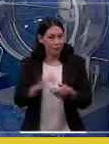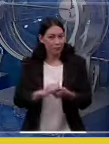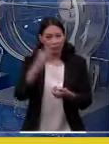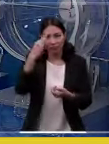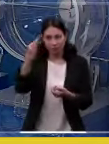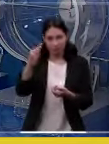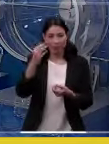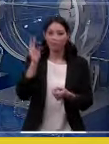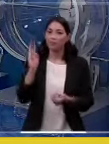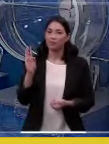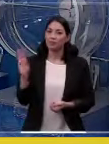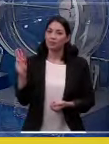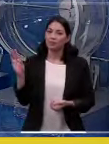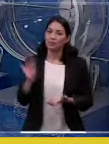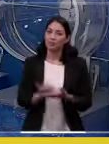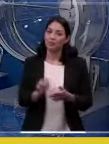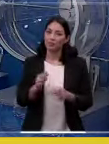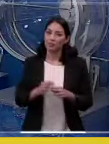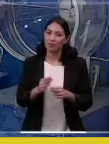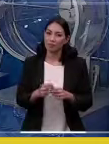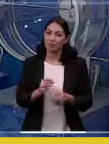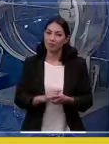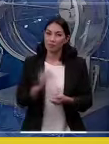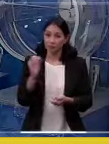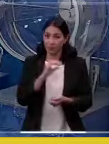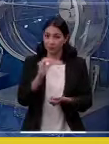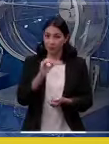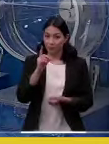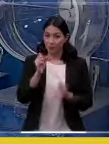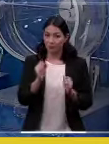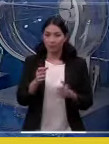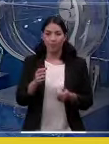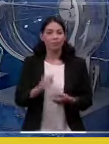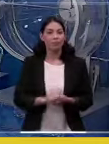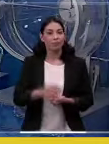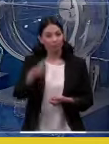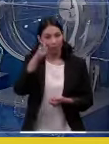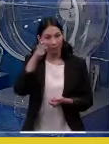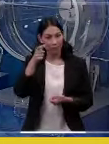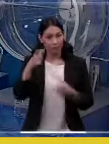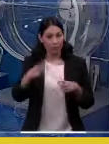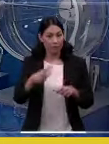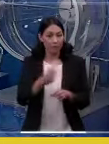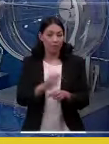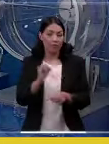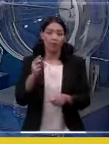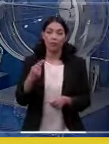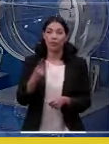Fique atento à página da Caixa na internet. Logo após a apuração, você poderá saber de onde são as apostas vencedoras ou